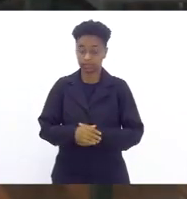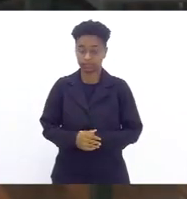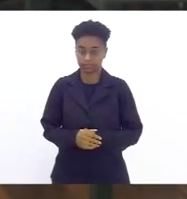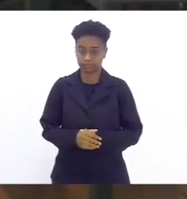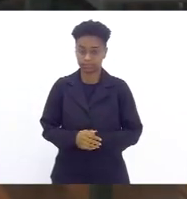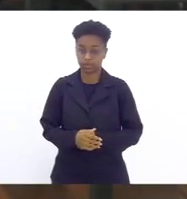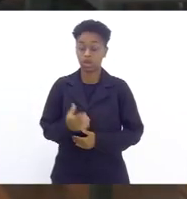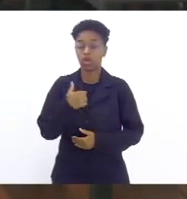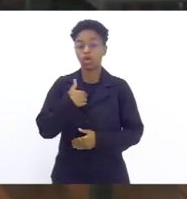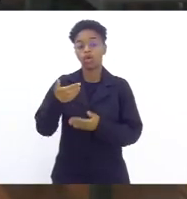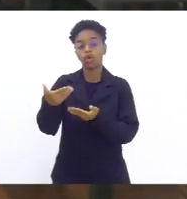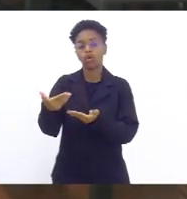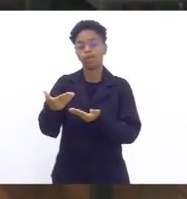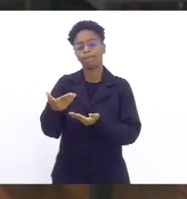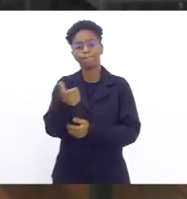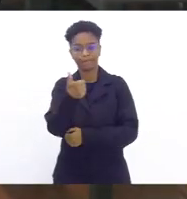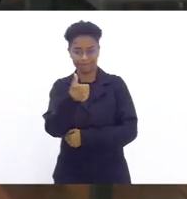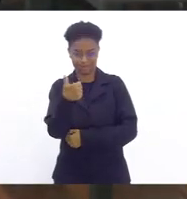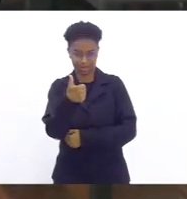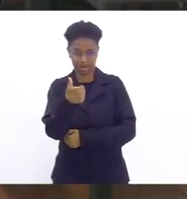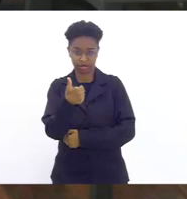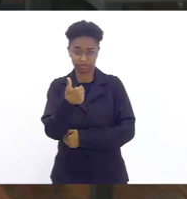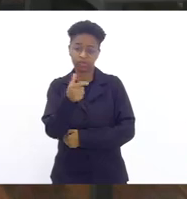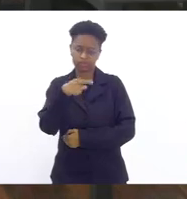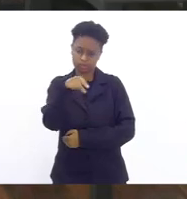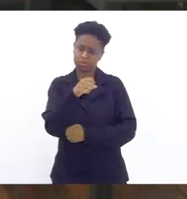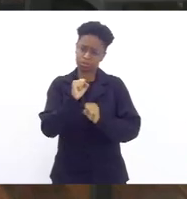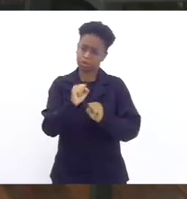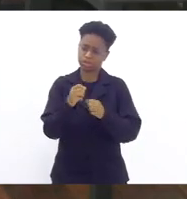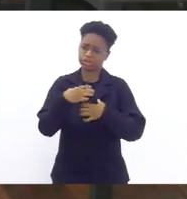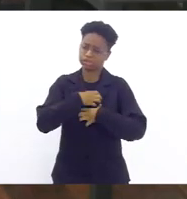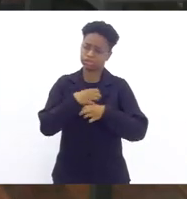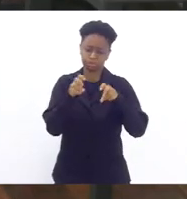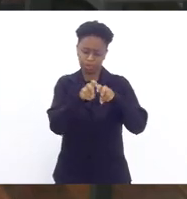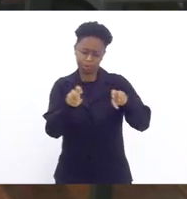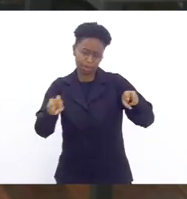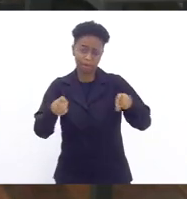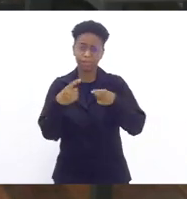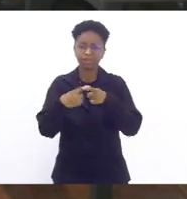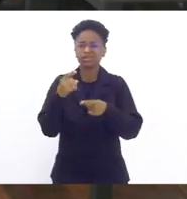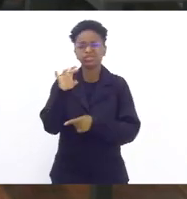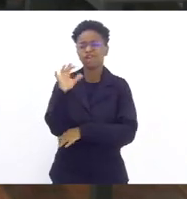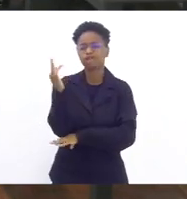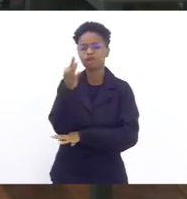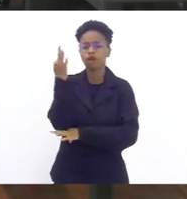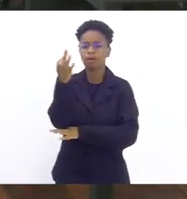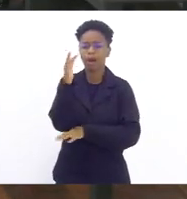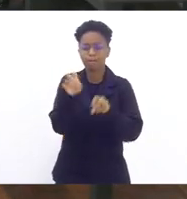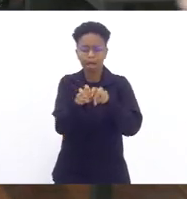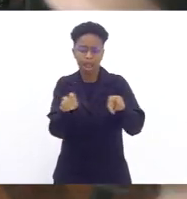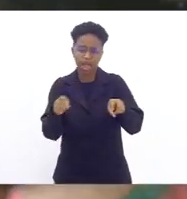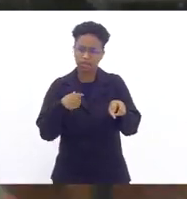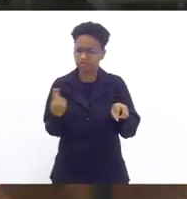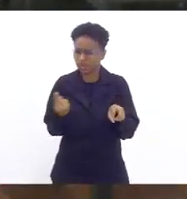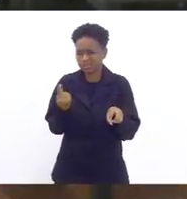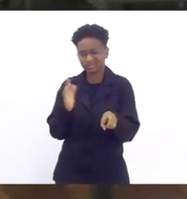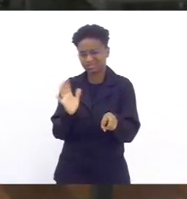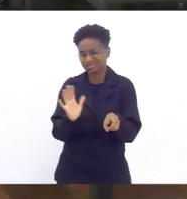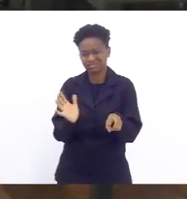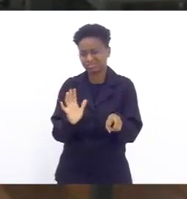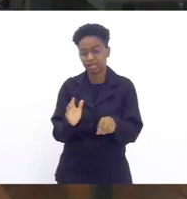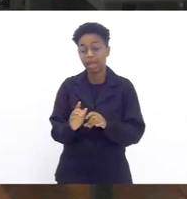convido bom primeiro todos sentam-se parte da mesa né Isso é só uma formalidade tem uma mesa e nós não vou ficar sozinho aqui